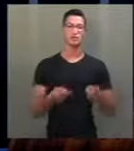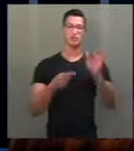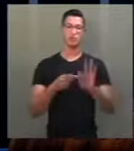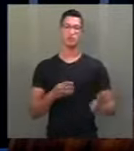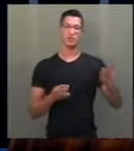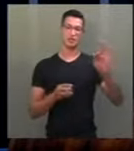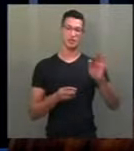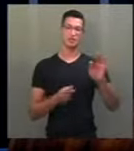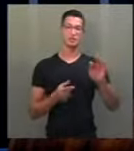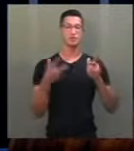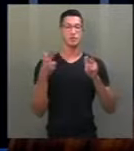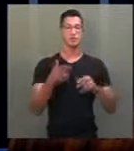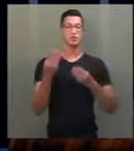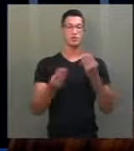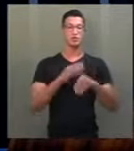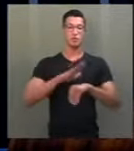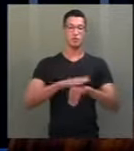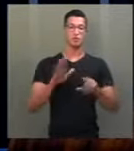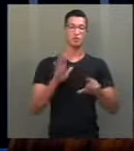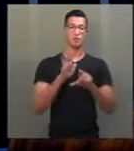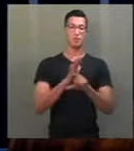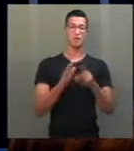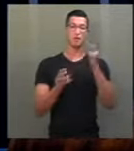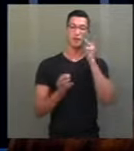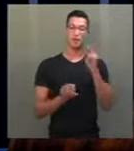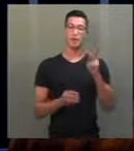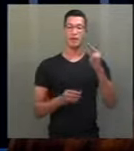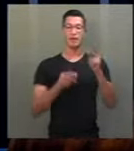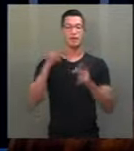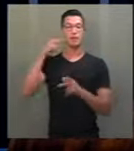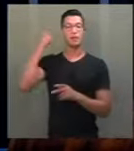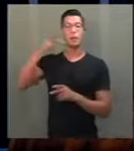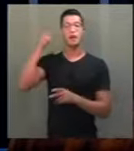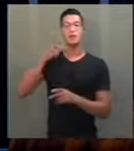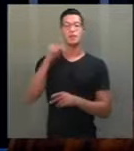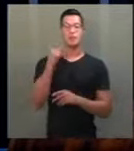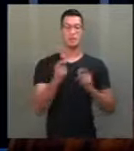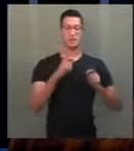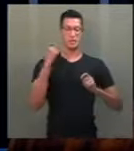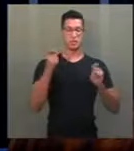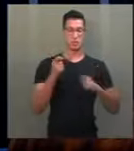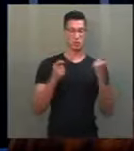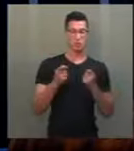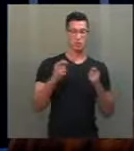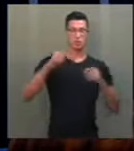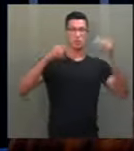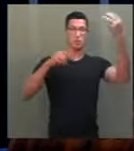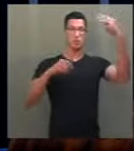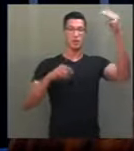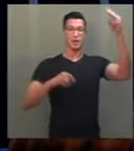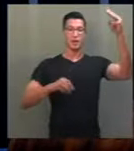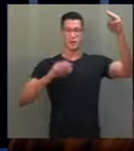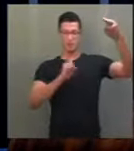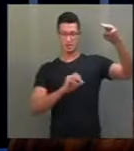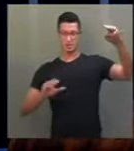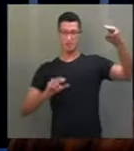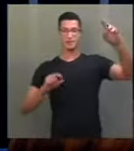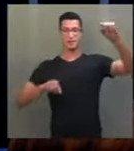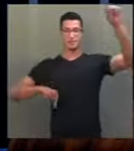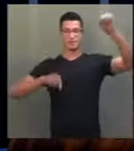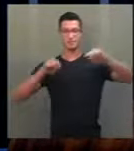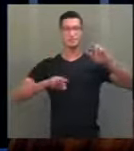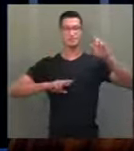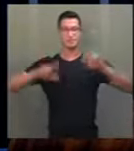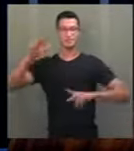federalista. Como fazer uma lei para Paraíba e Rio Grande do Sul ao mesmo tempo, Maranhão e Santa Catarina? É